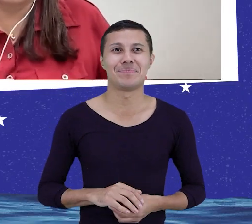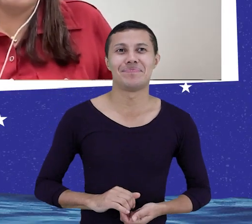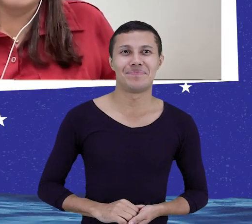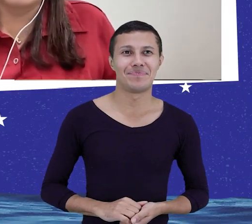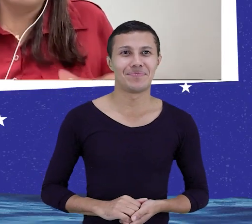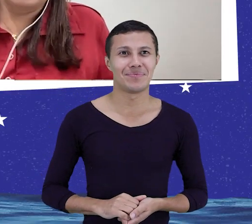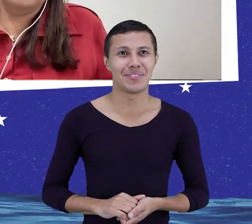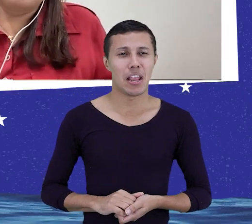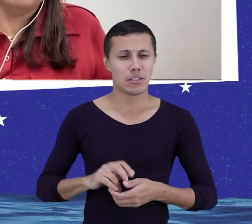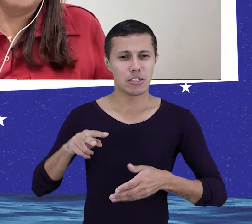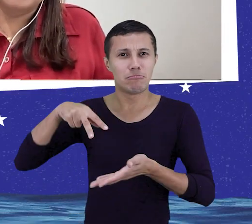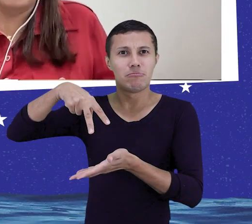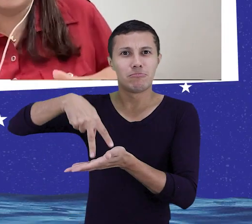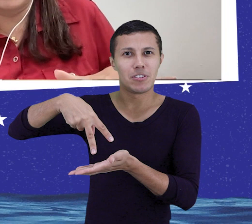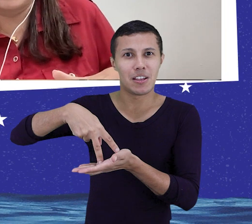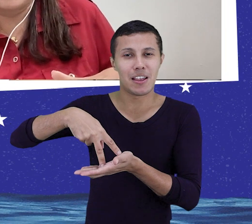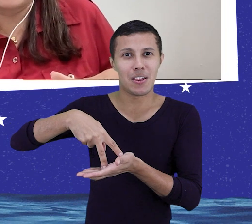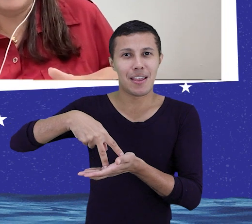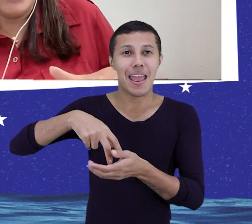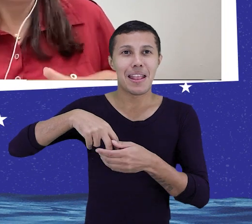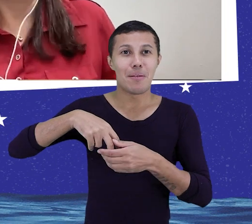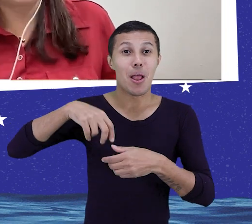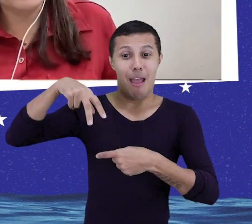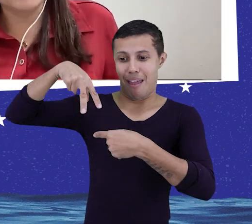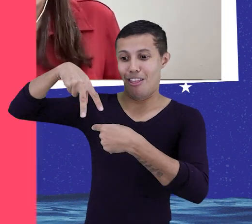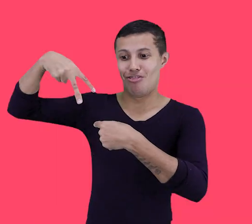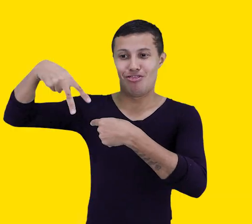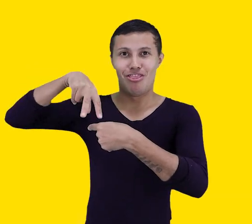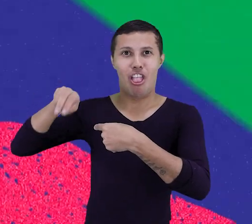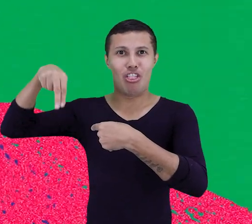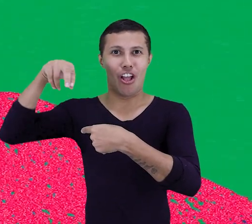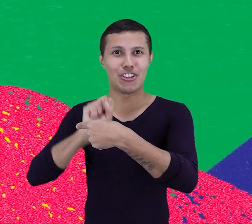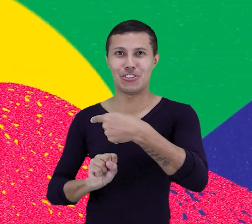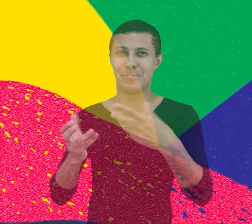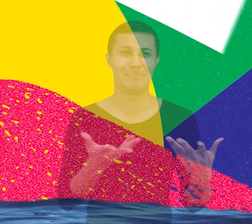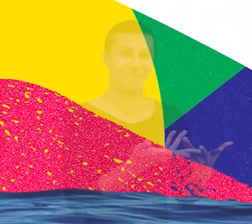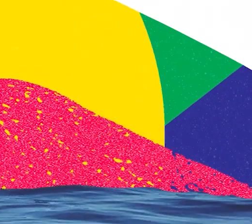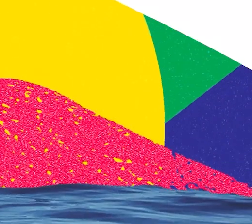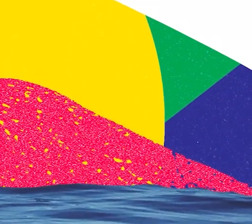ficar com os dois pés, assim, um pé no hemisfério norte. Um no hemisfério norte e outro no sul, sensacional.